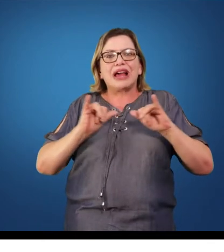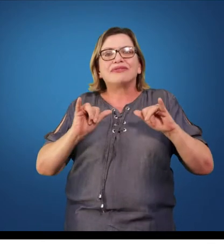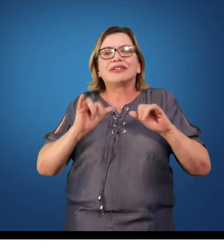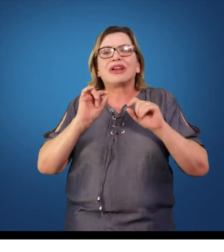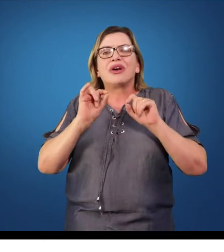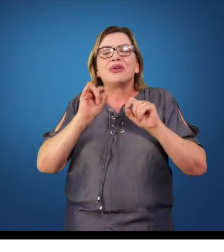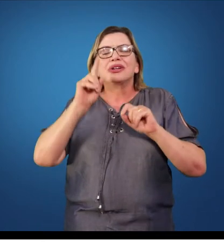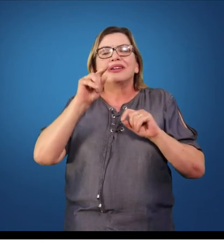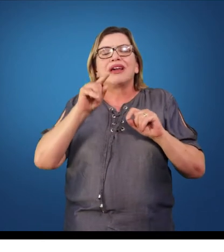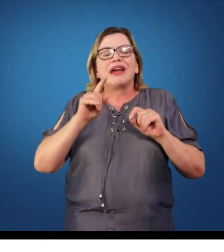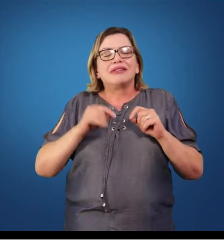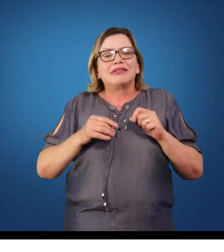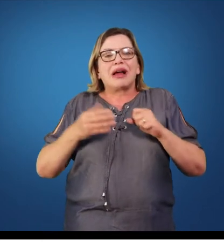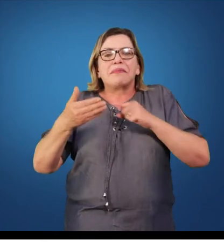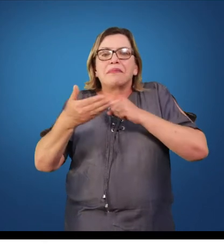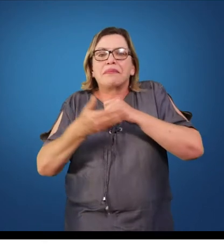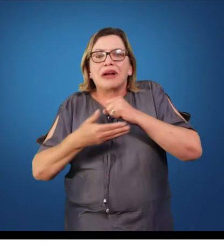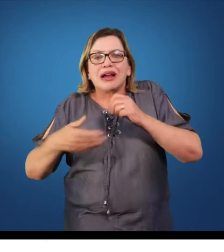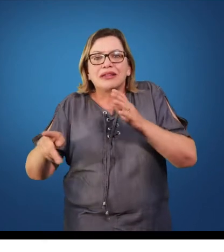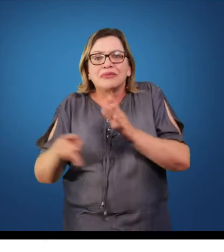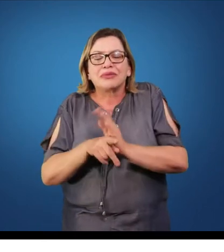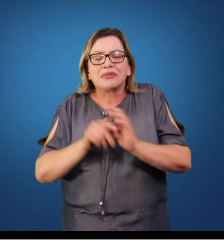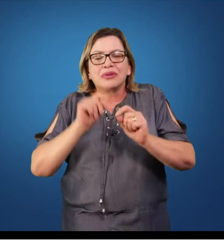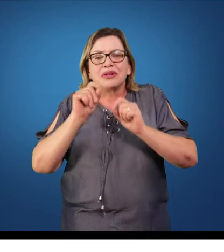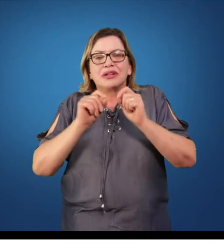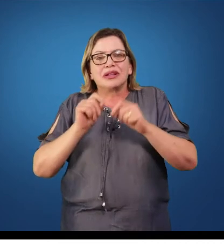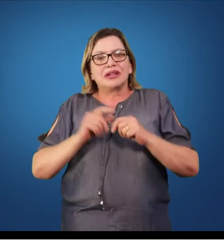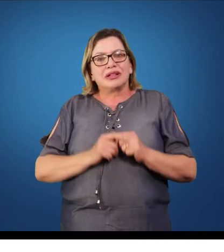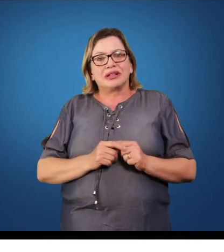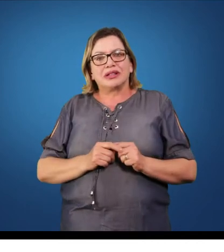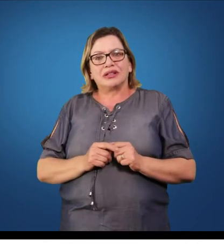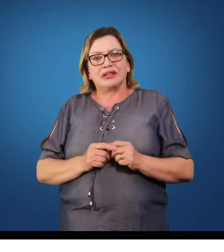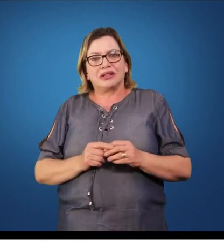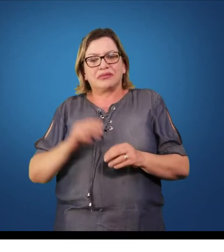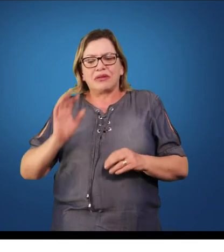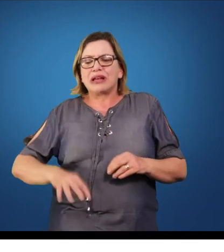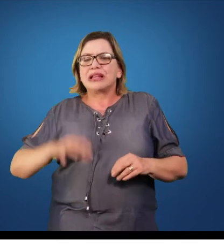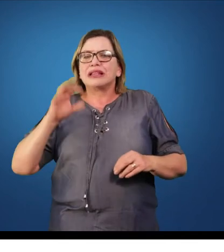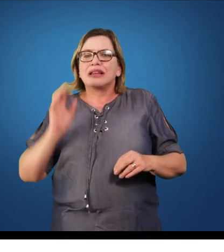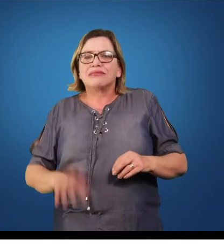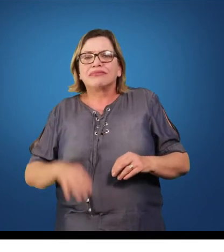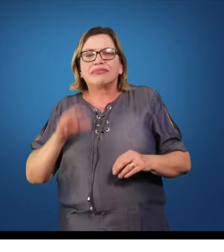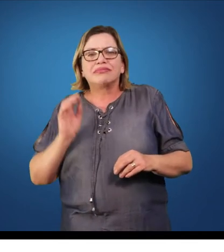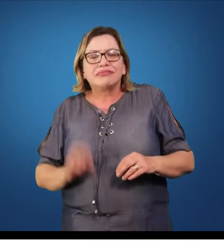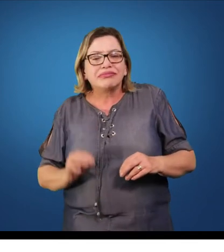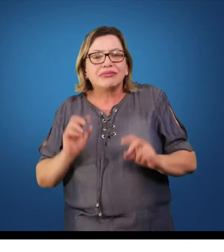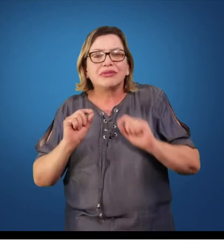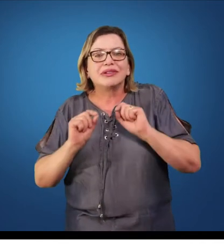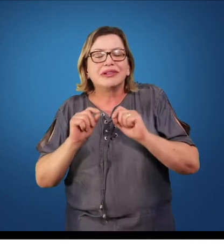tentar adivinhar qual seria o fundamento de bater a bola?